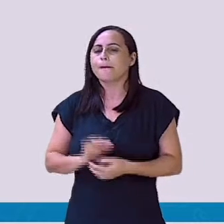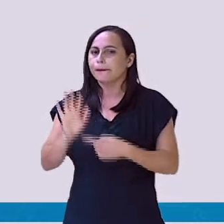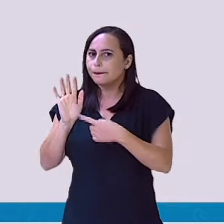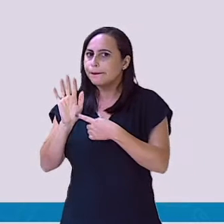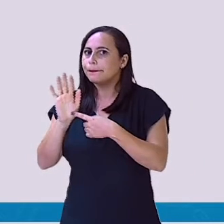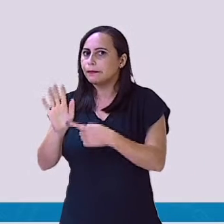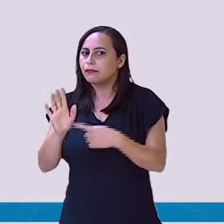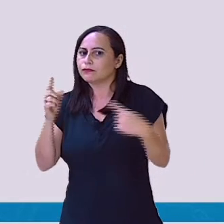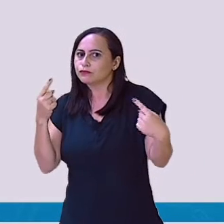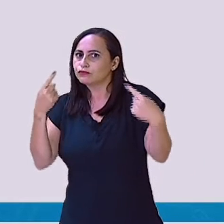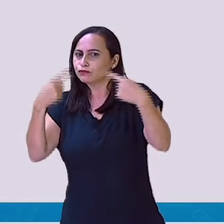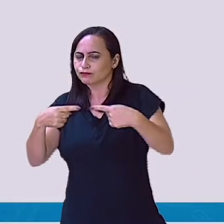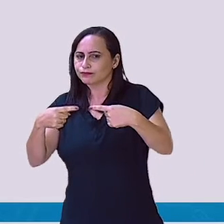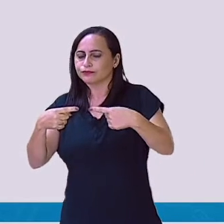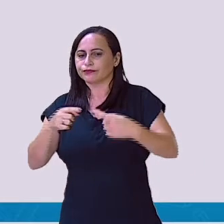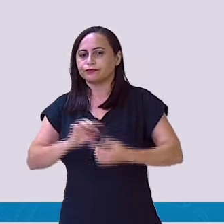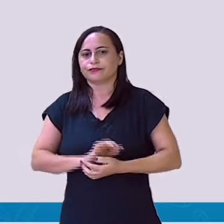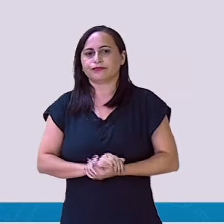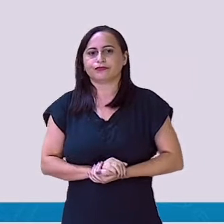de desafiar.